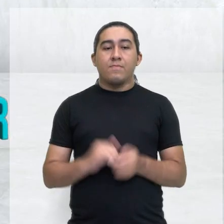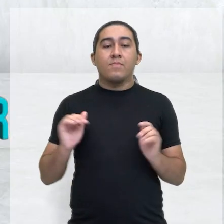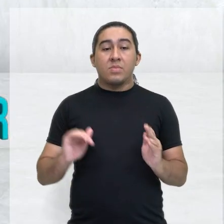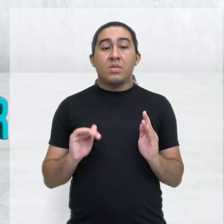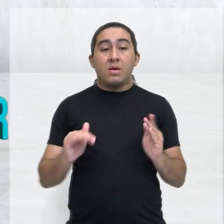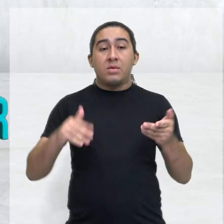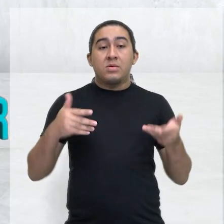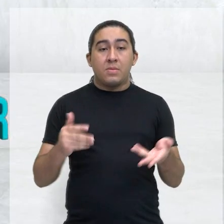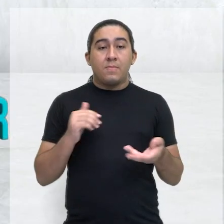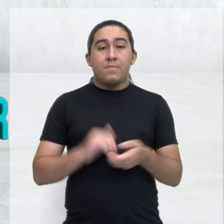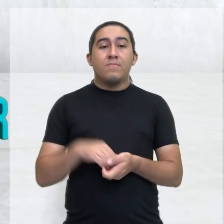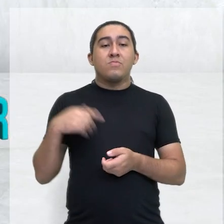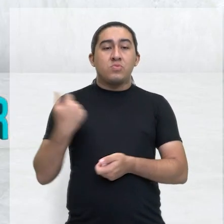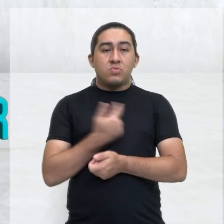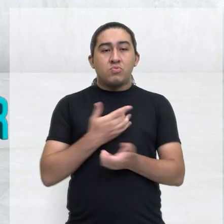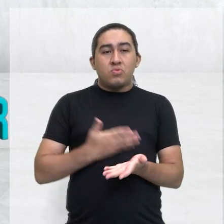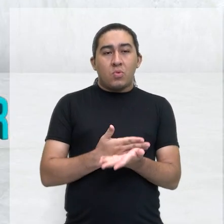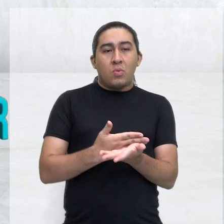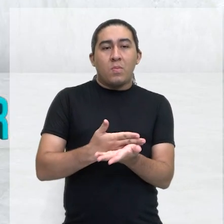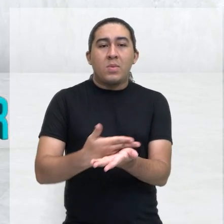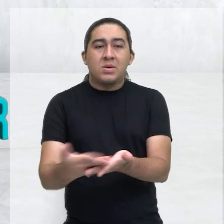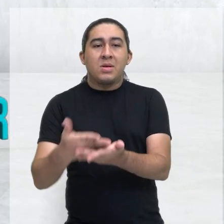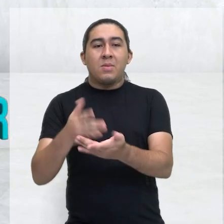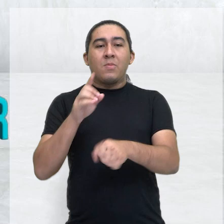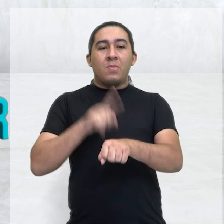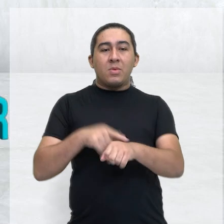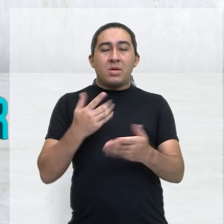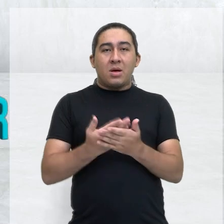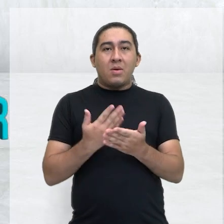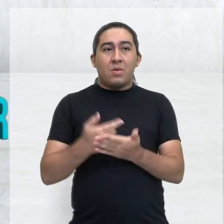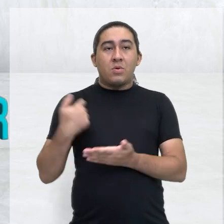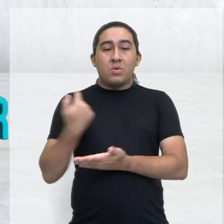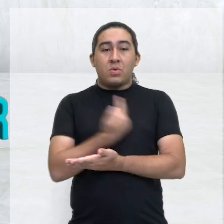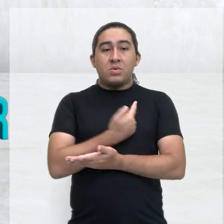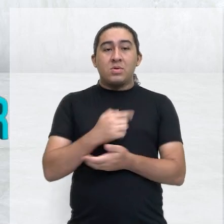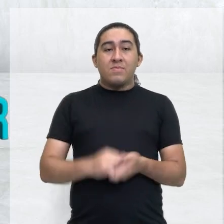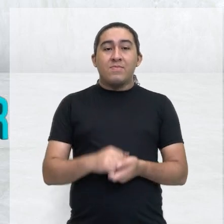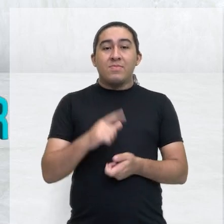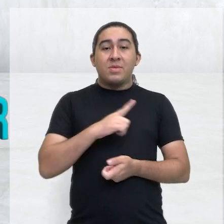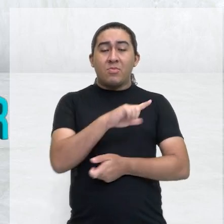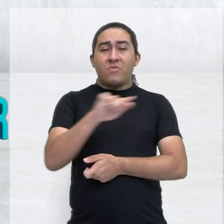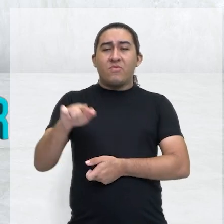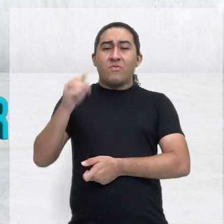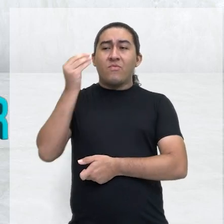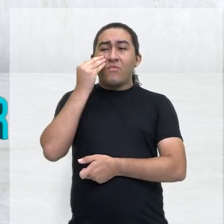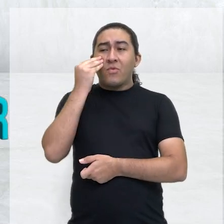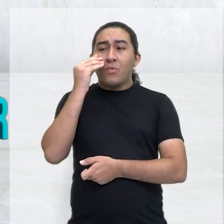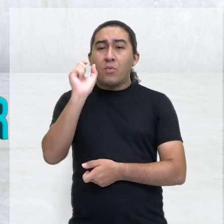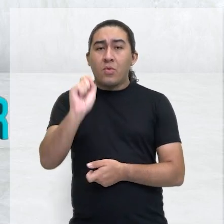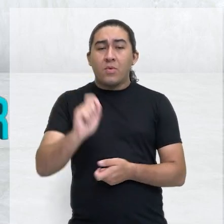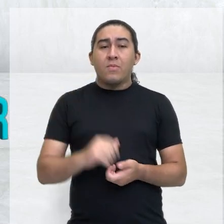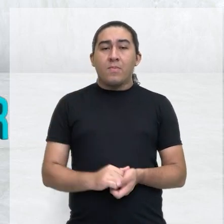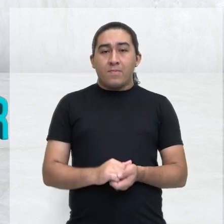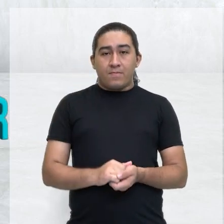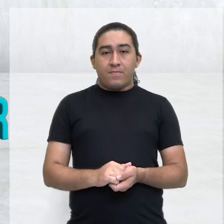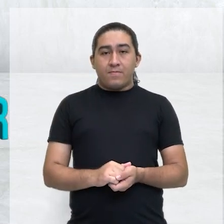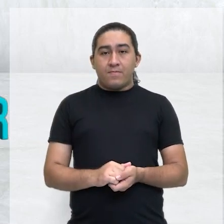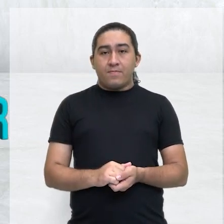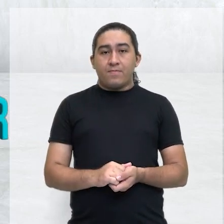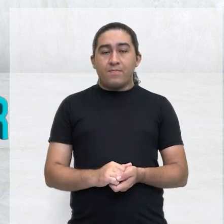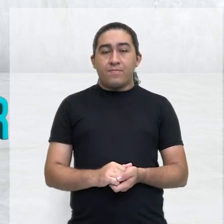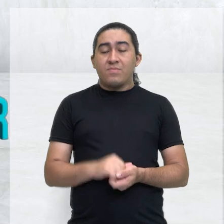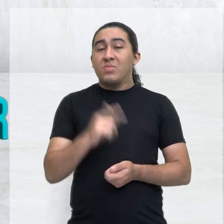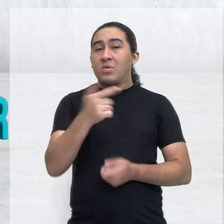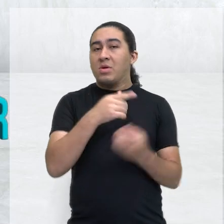Então, para iniciar, né, esse momento da nossa aula, trouxe para vocês aqui o que? Não se imita aquilo que